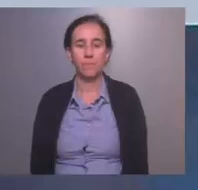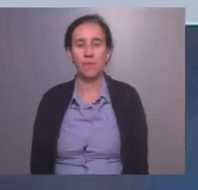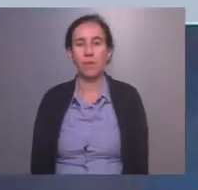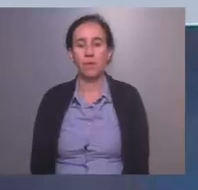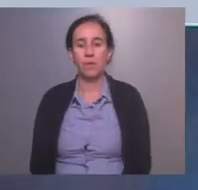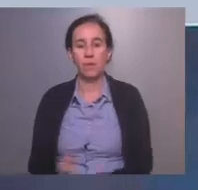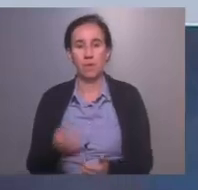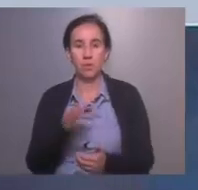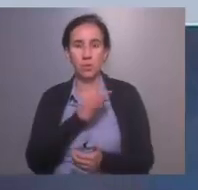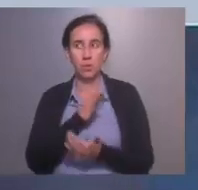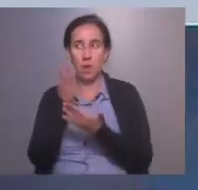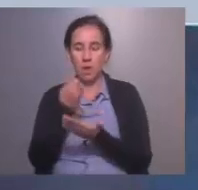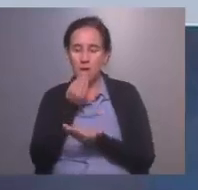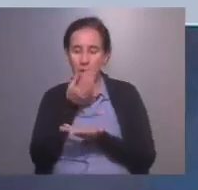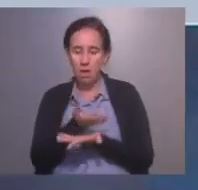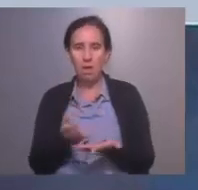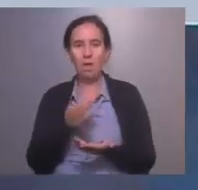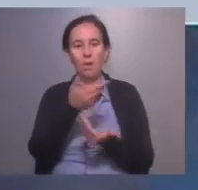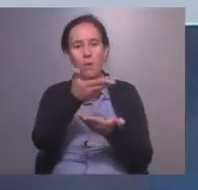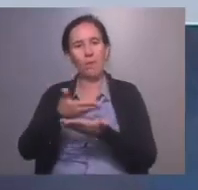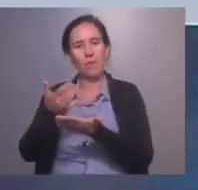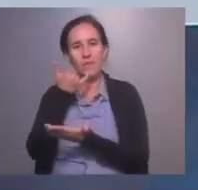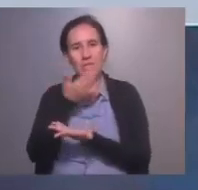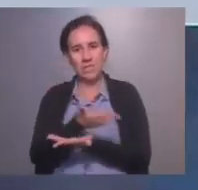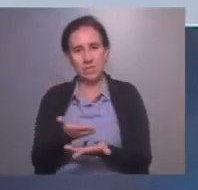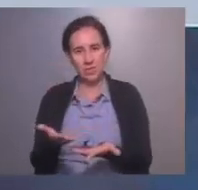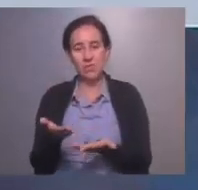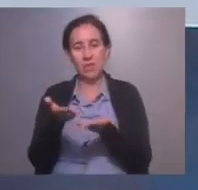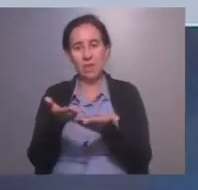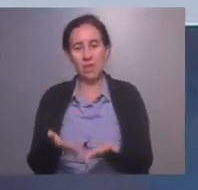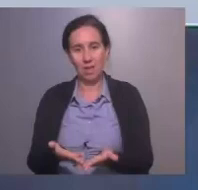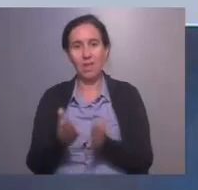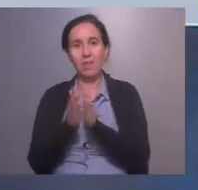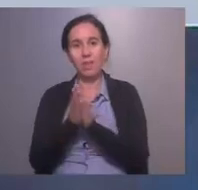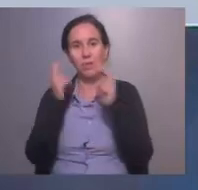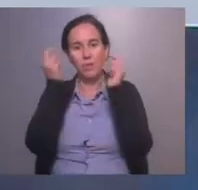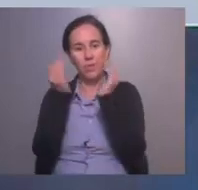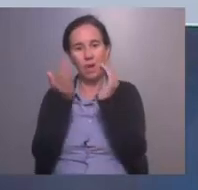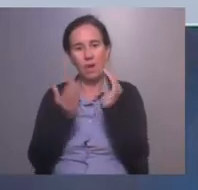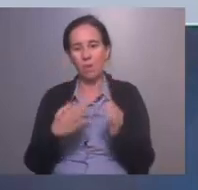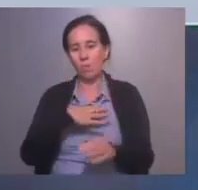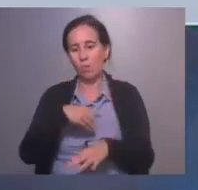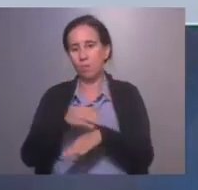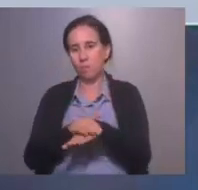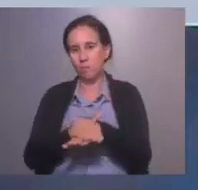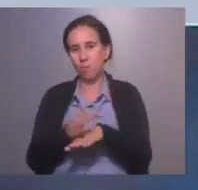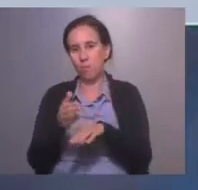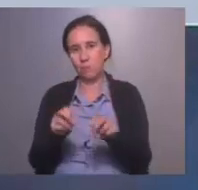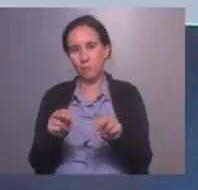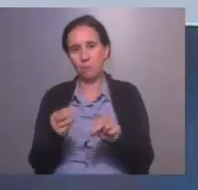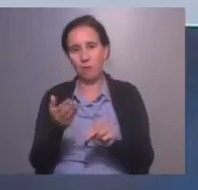Felizes os convidados para a ceia do Senhor. Eis o Cordeiro de Deus que tira o pecado do